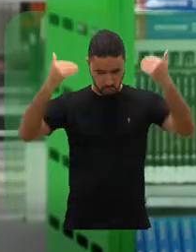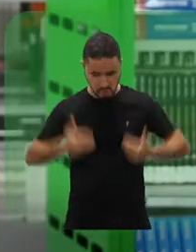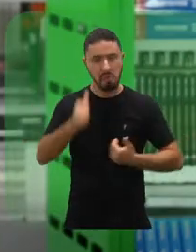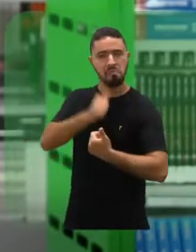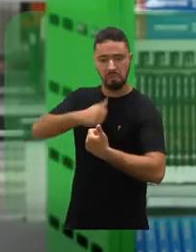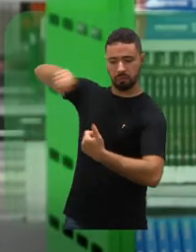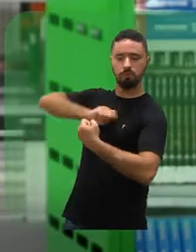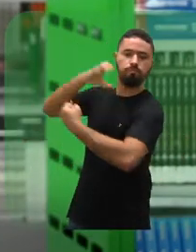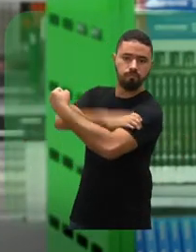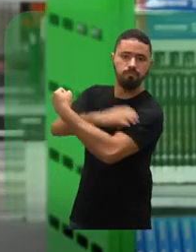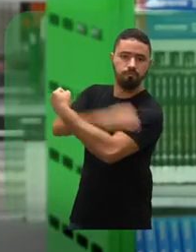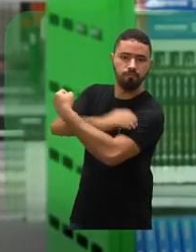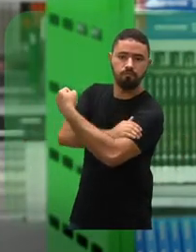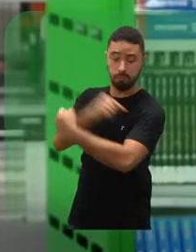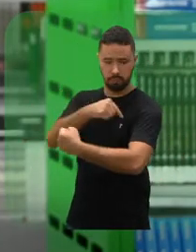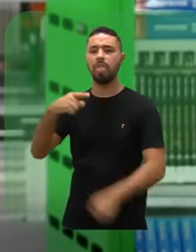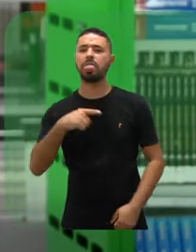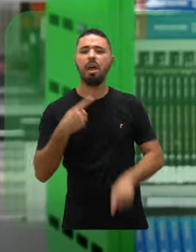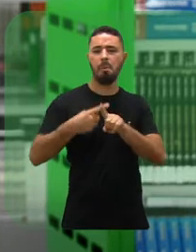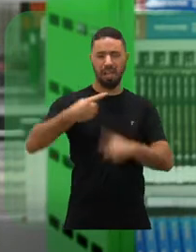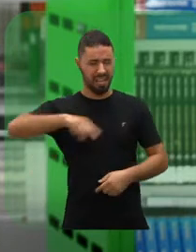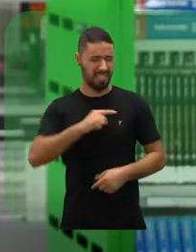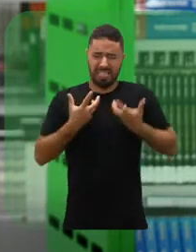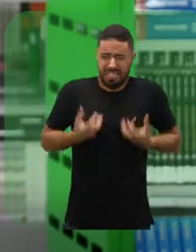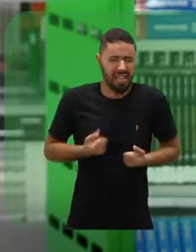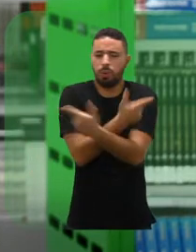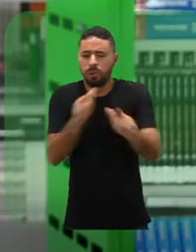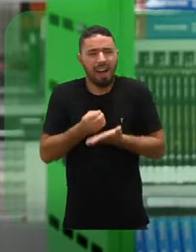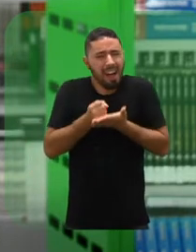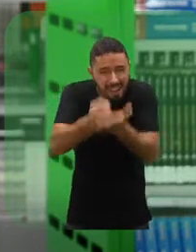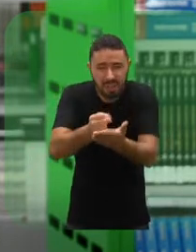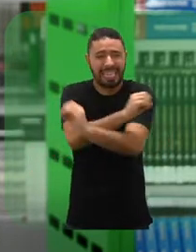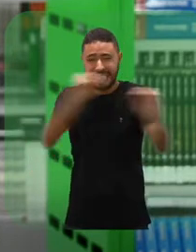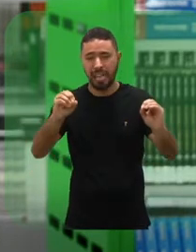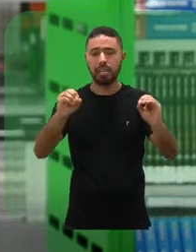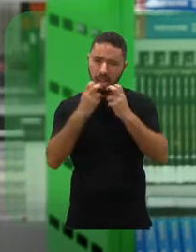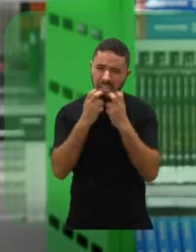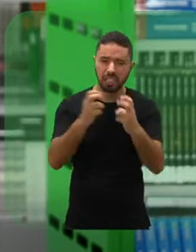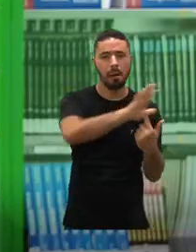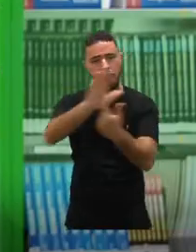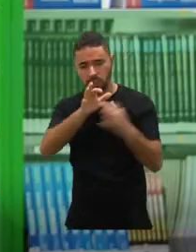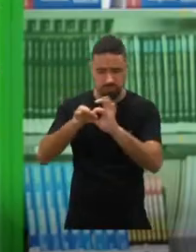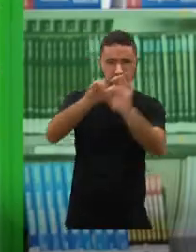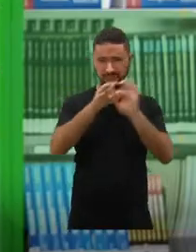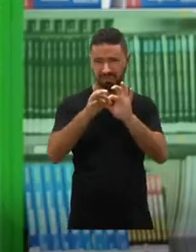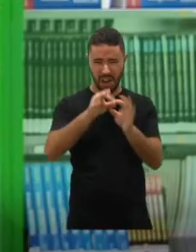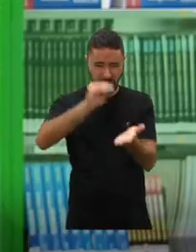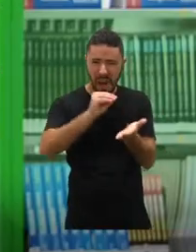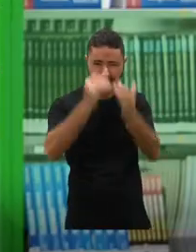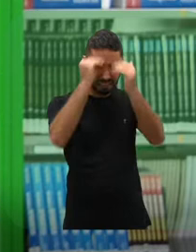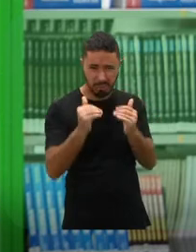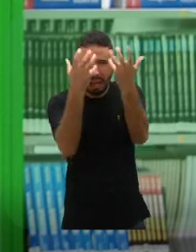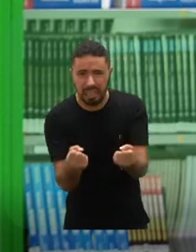isso que eu sou feminista. O feminismo existe porque, cansada de não ter ninguém por nós, gritamos e mostramos a nossa voz. Não aceitamos menos